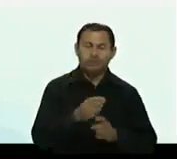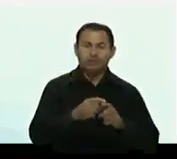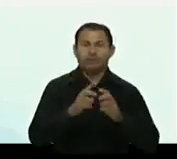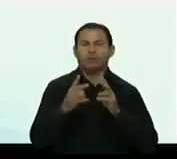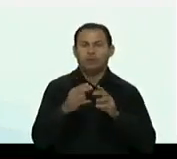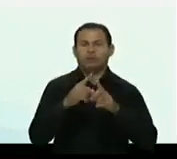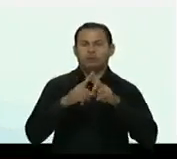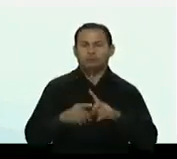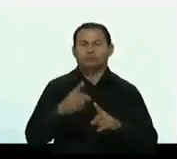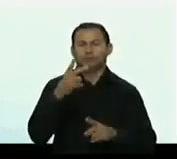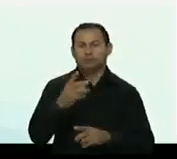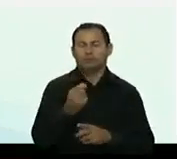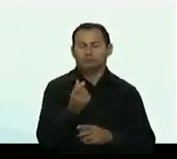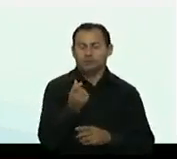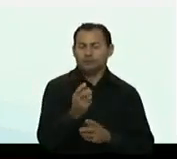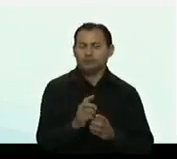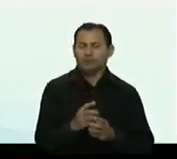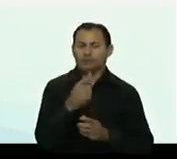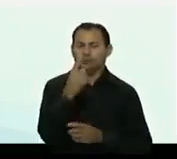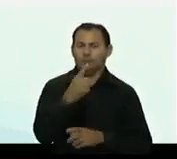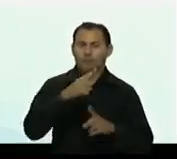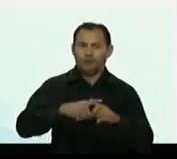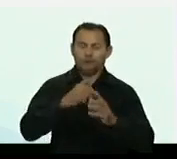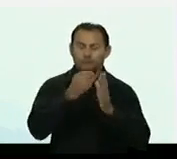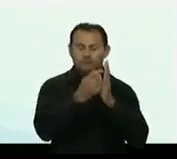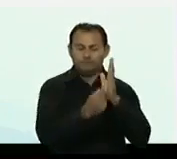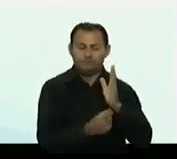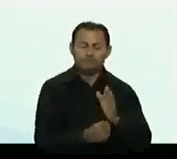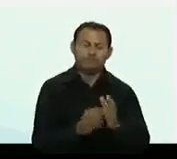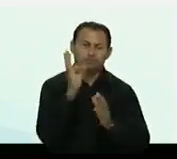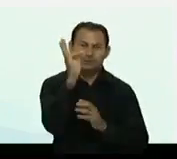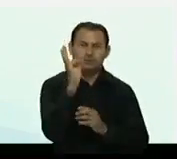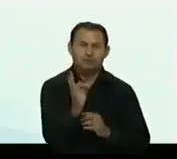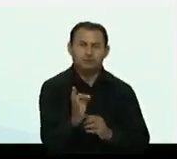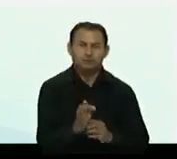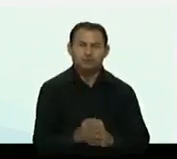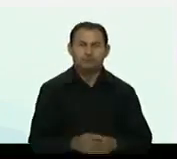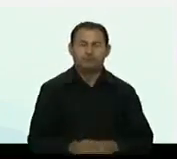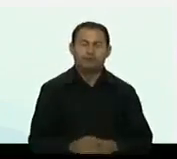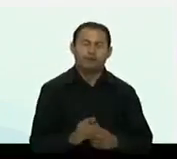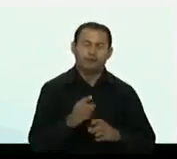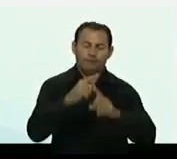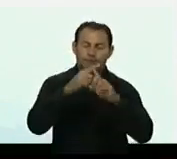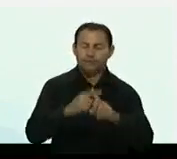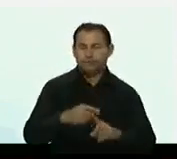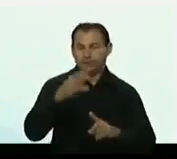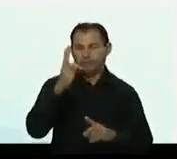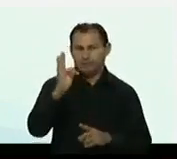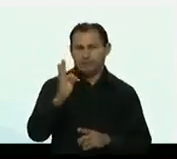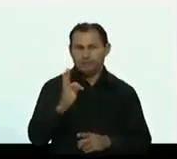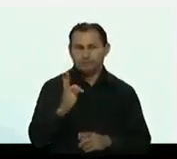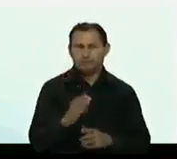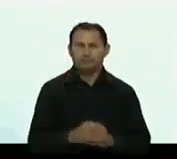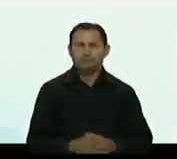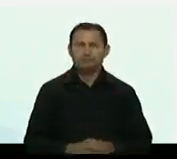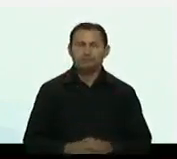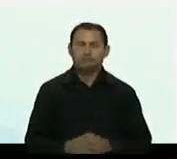capital, 1, mais a taxa na forma percentual, elevado ao t, que é isso que a gente quer